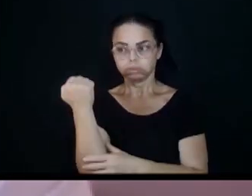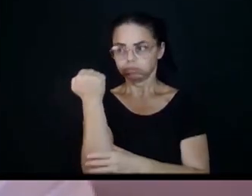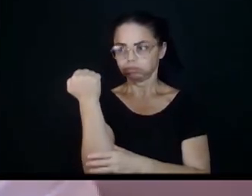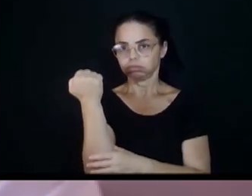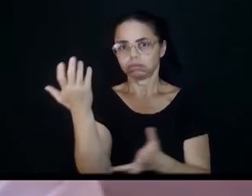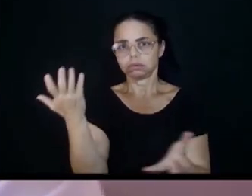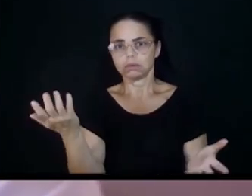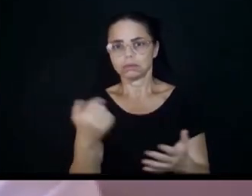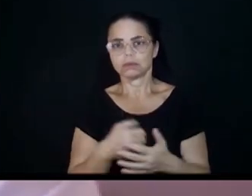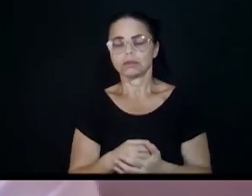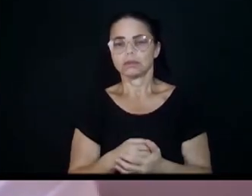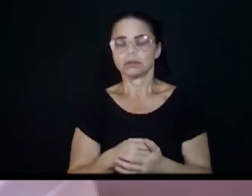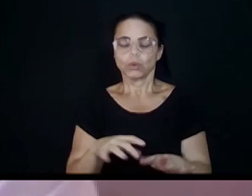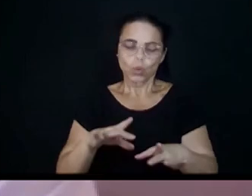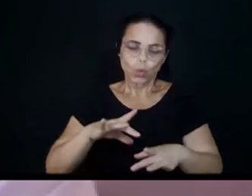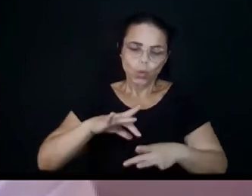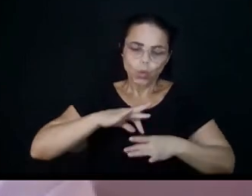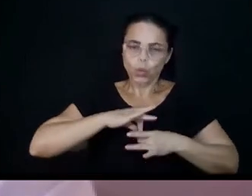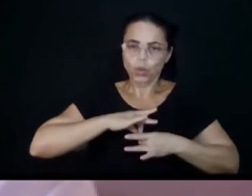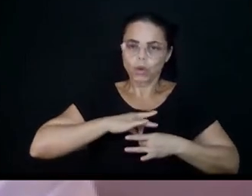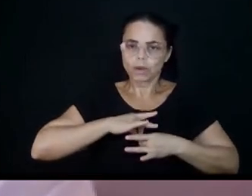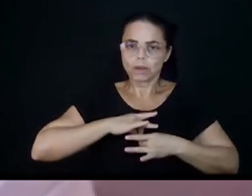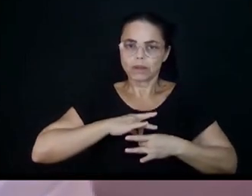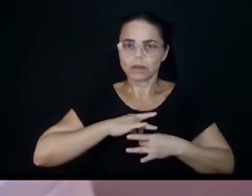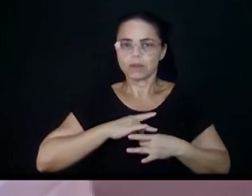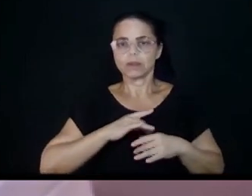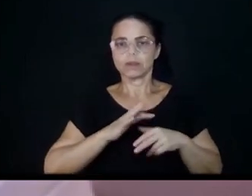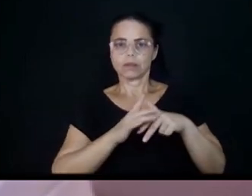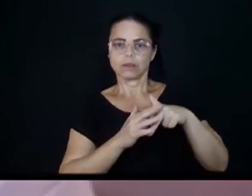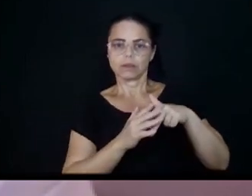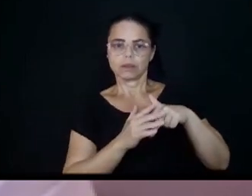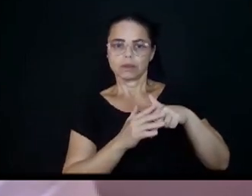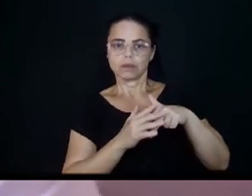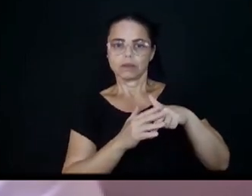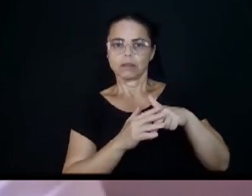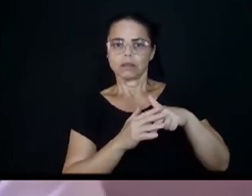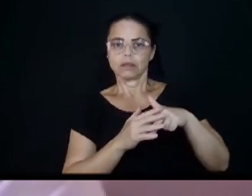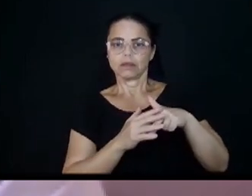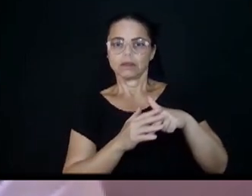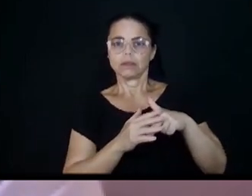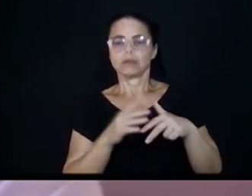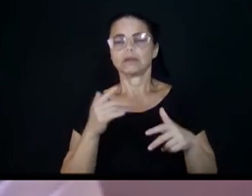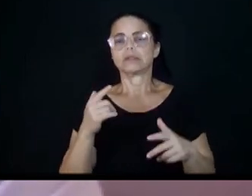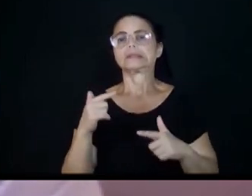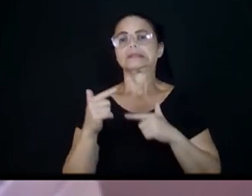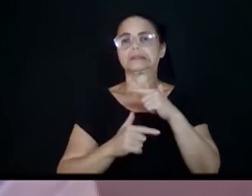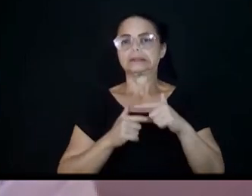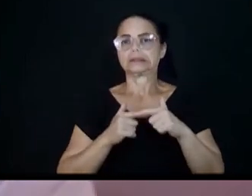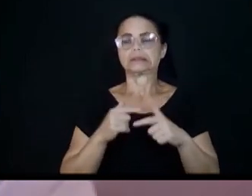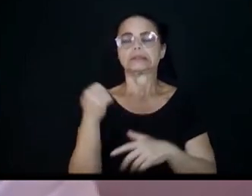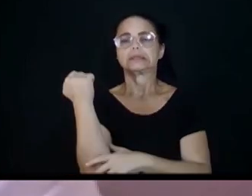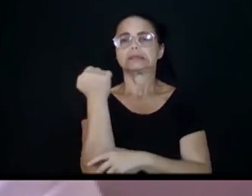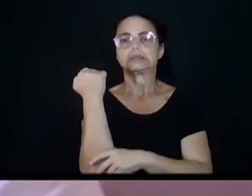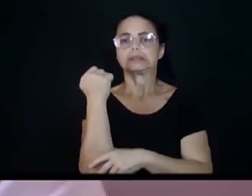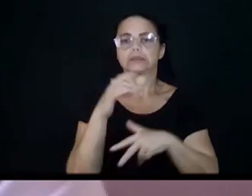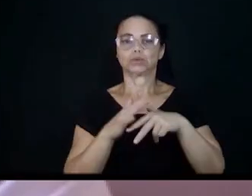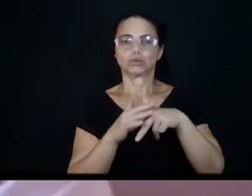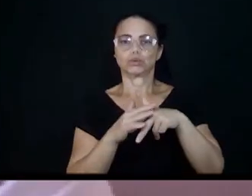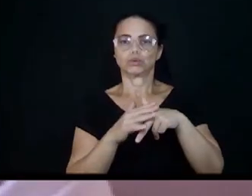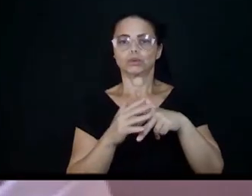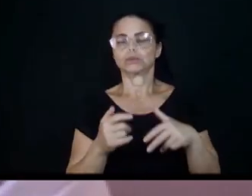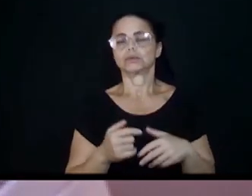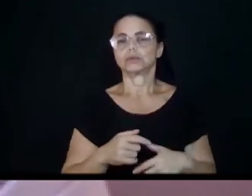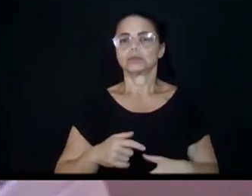acometido. Se é uma paciente que ainda está em franca atividade da doença tem um envolvimento renal